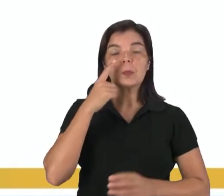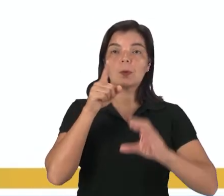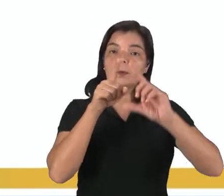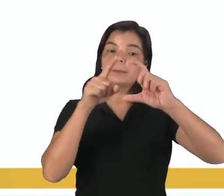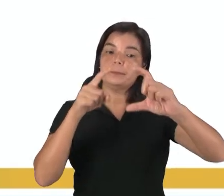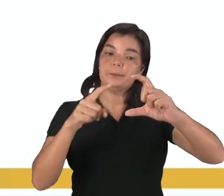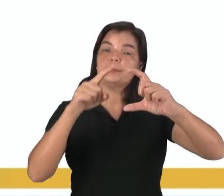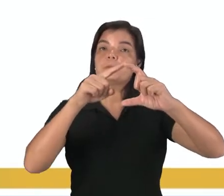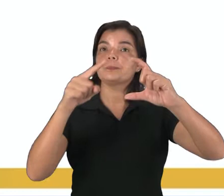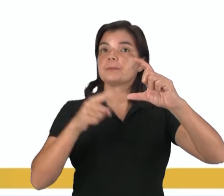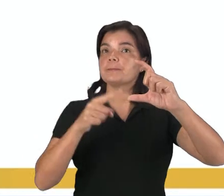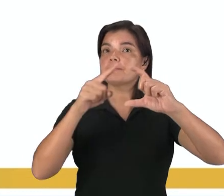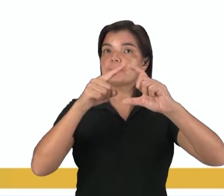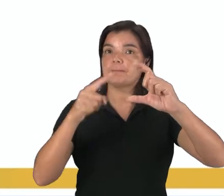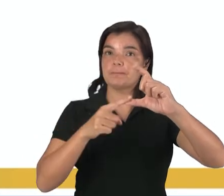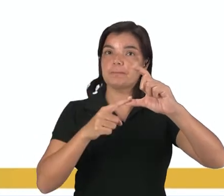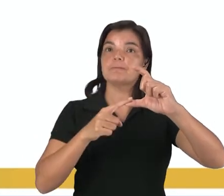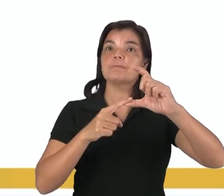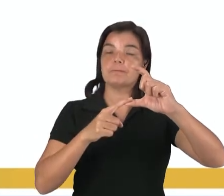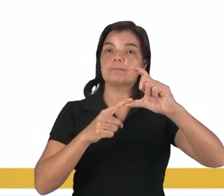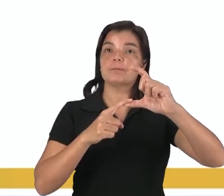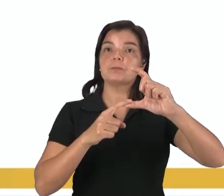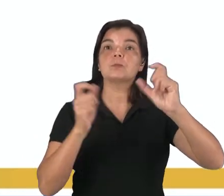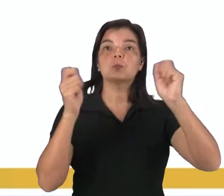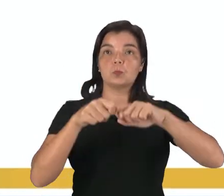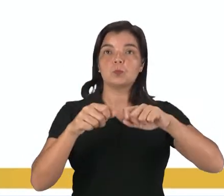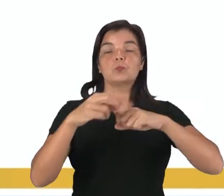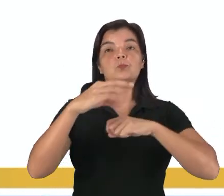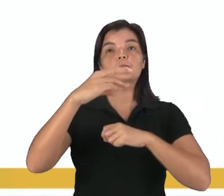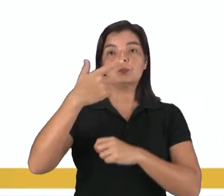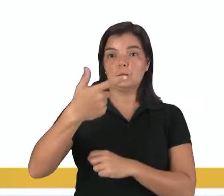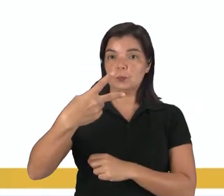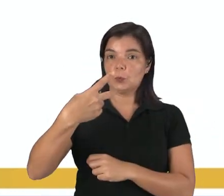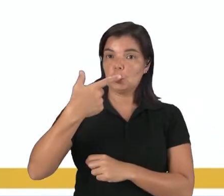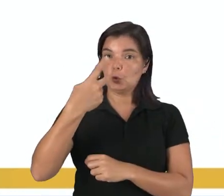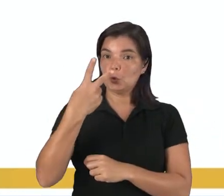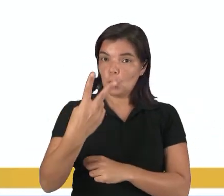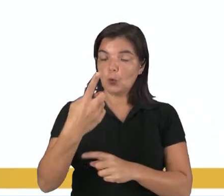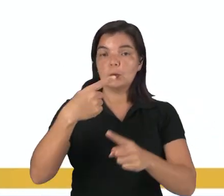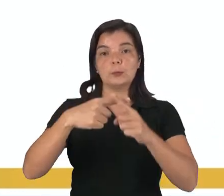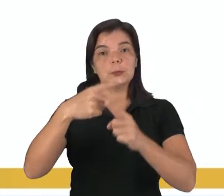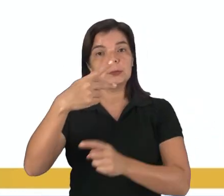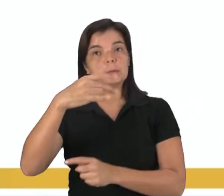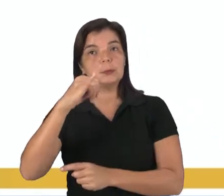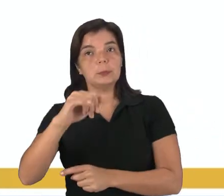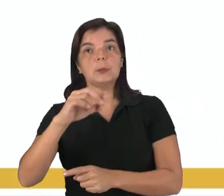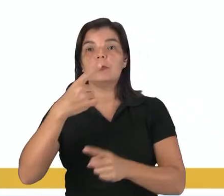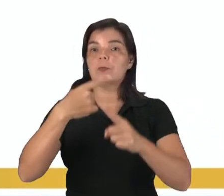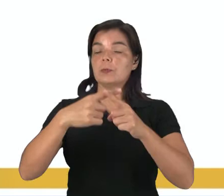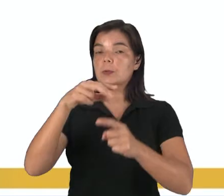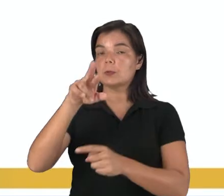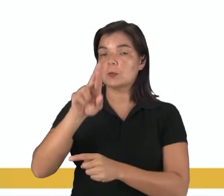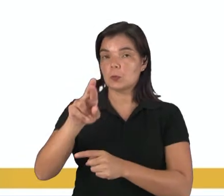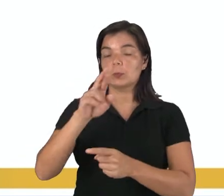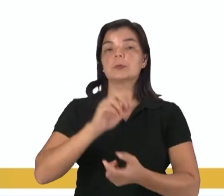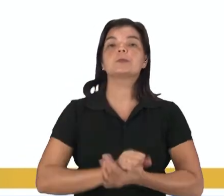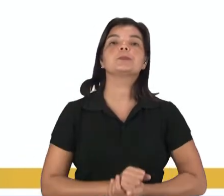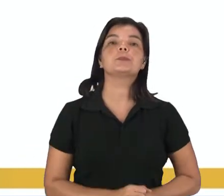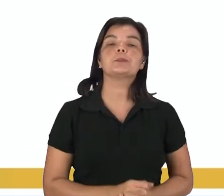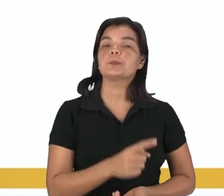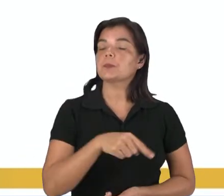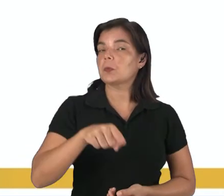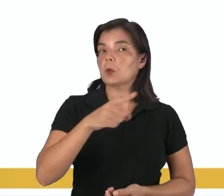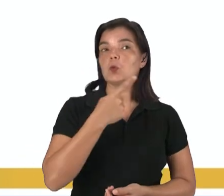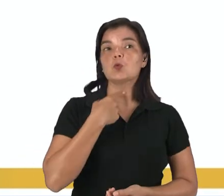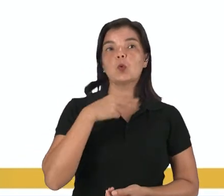é muito bem então esse comprimento da circunferência ele pode ser igual a 2 vezes pi vezes o raio olp vezes o